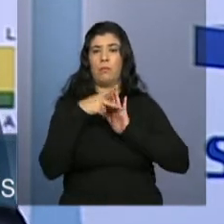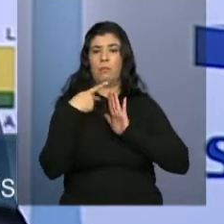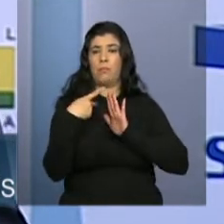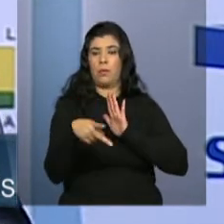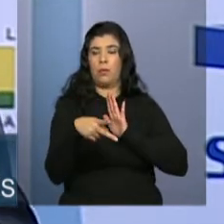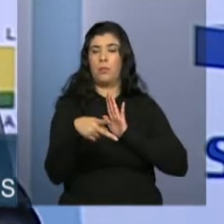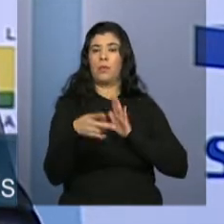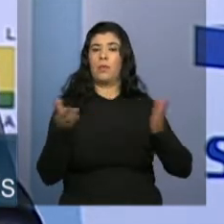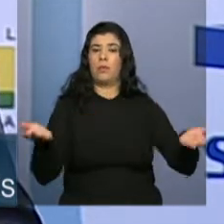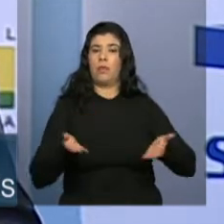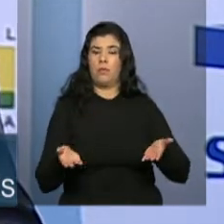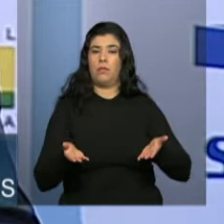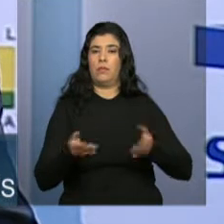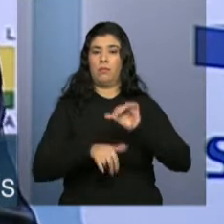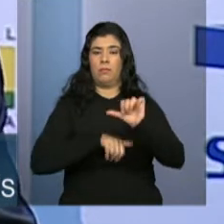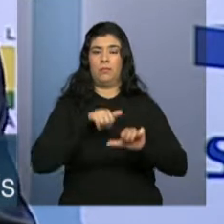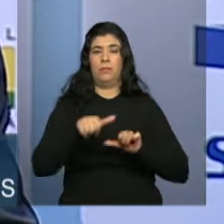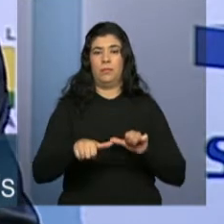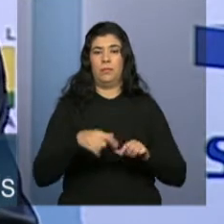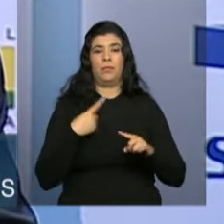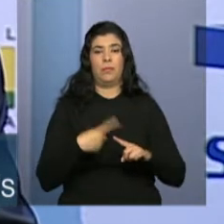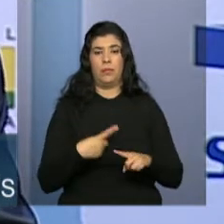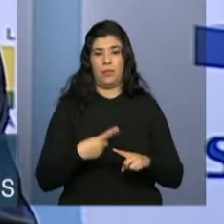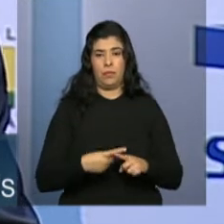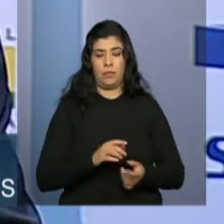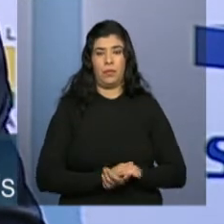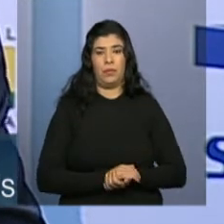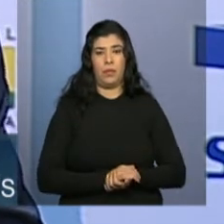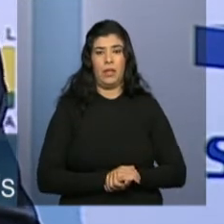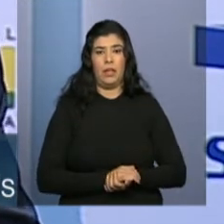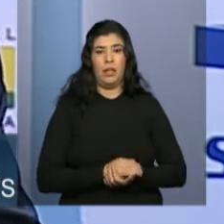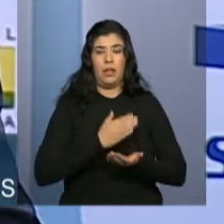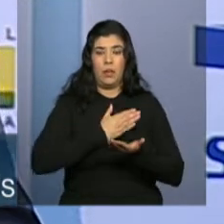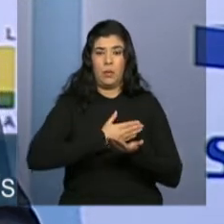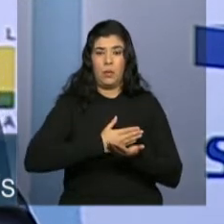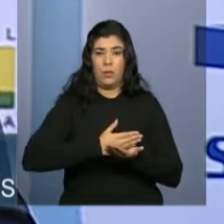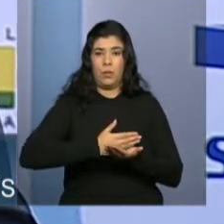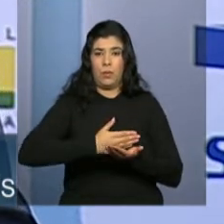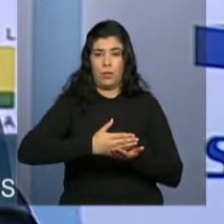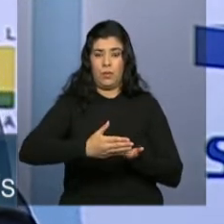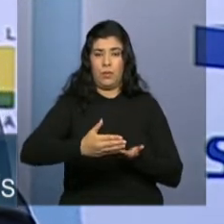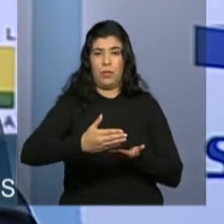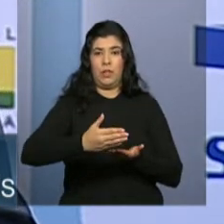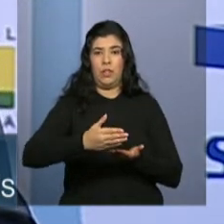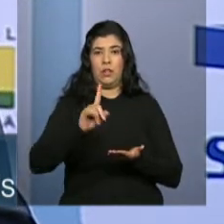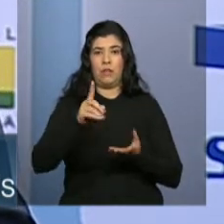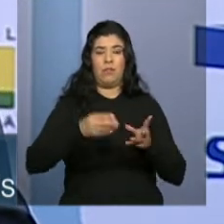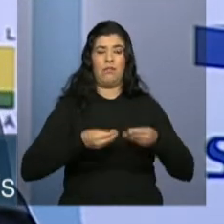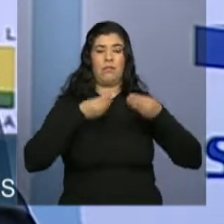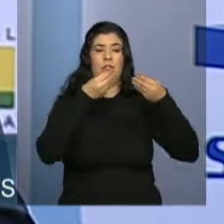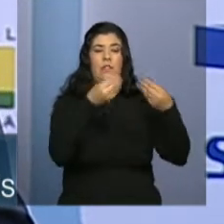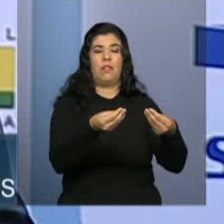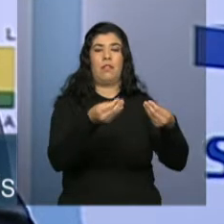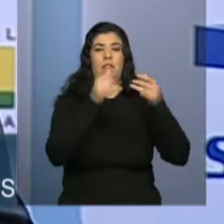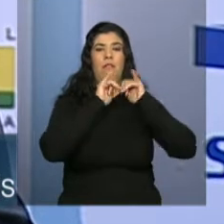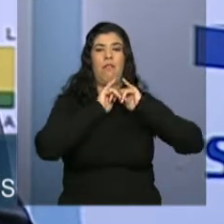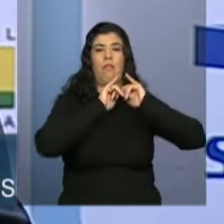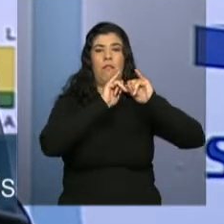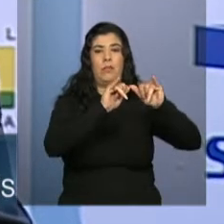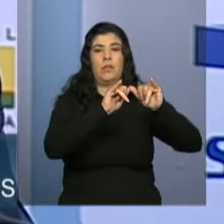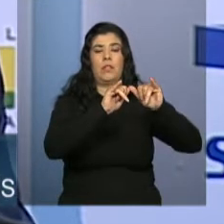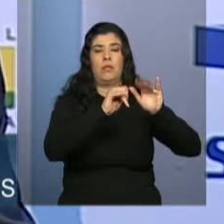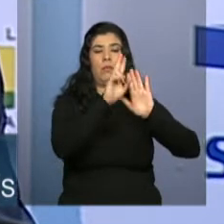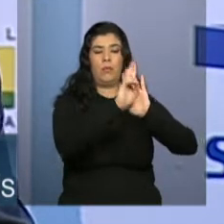dela a partir de agora né porque a partir de agora em vez de entregar a informação uma vez por ano